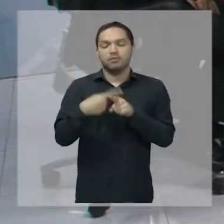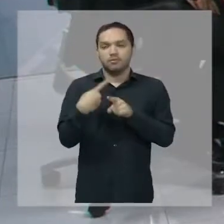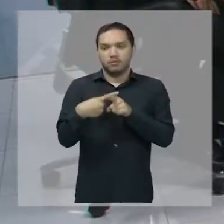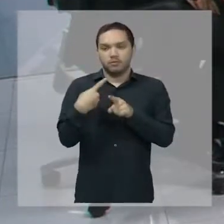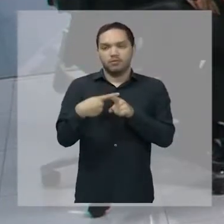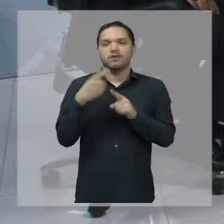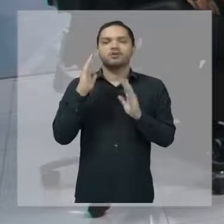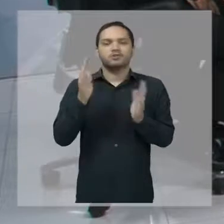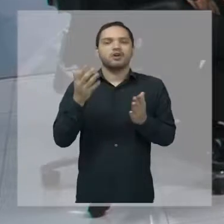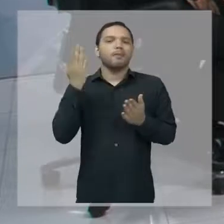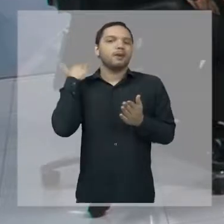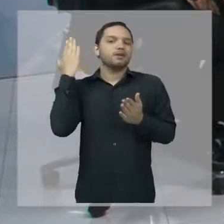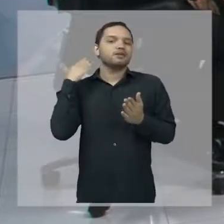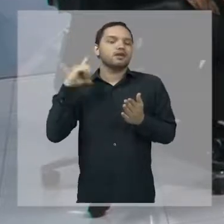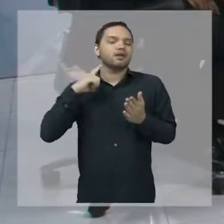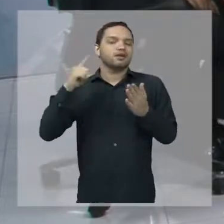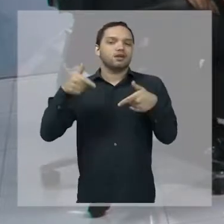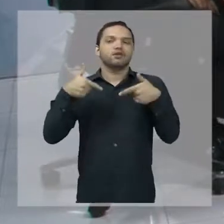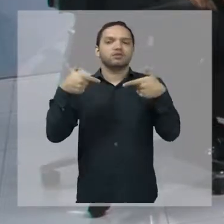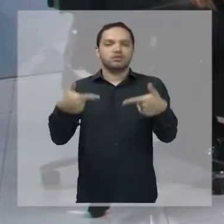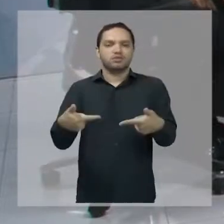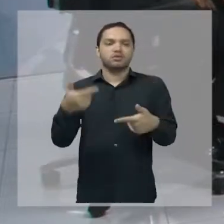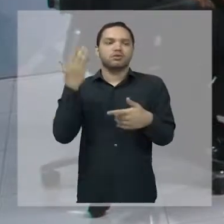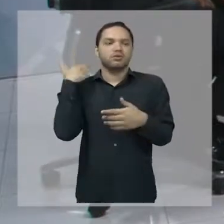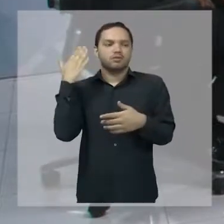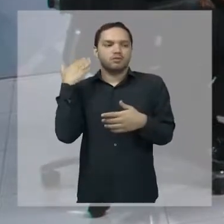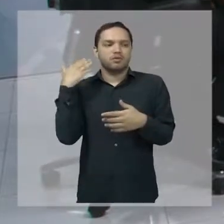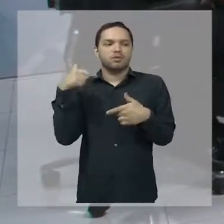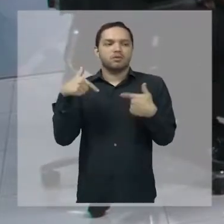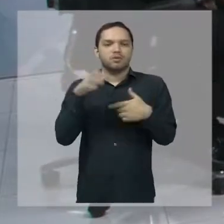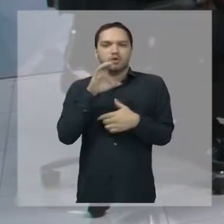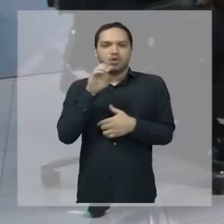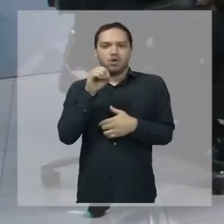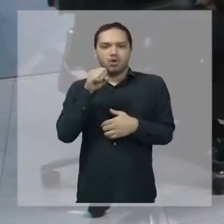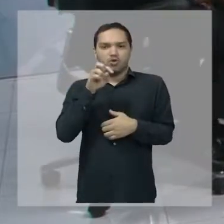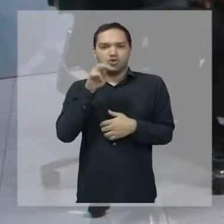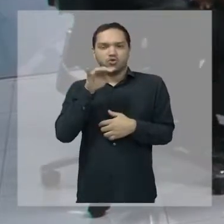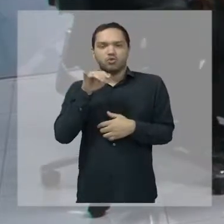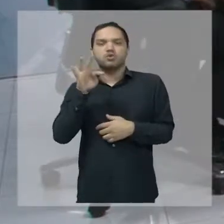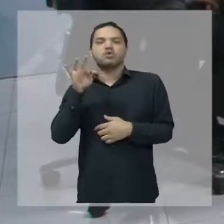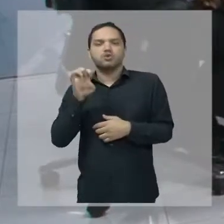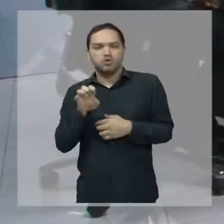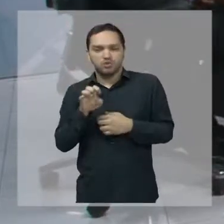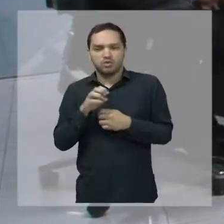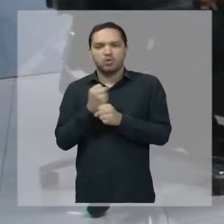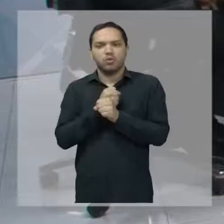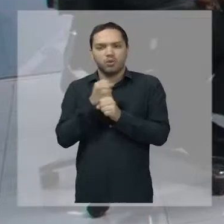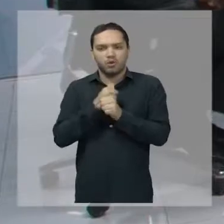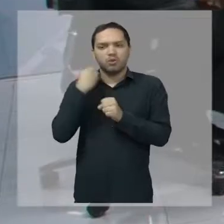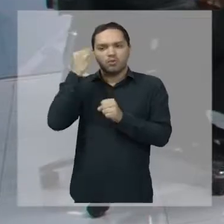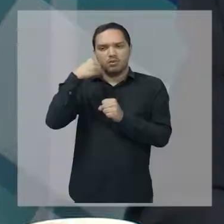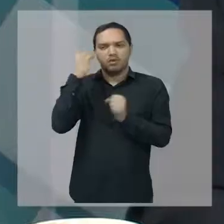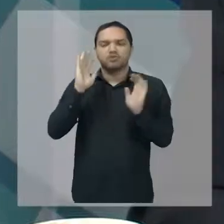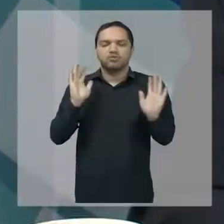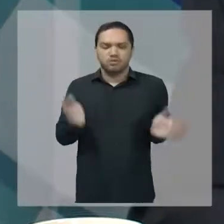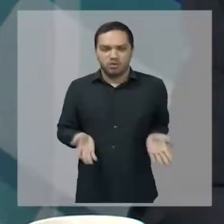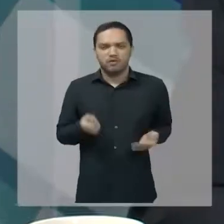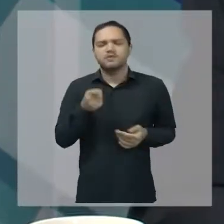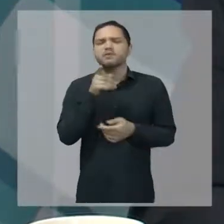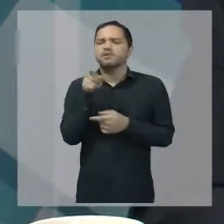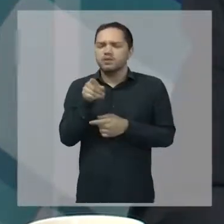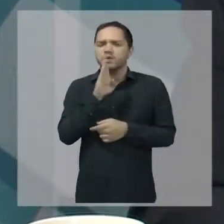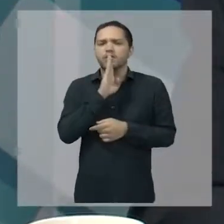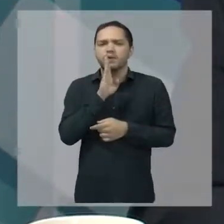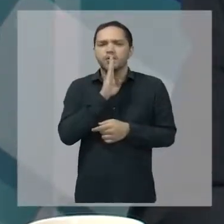até porque teve o privilégio de ser constituinte do Brasil, muitos anos de parlamento, portanto, alguém que